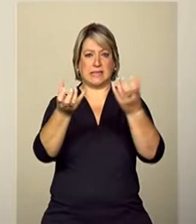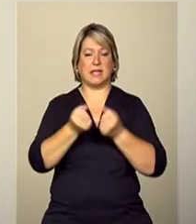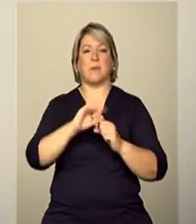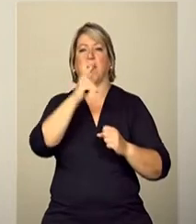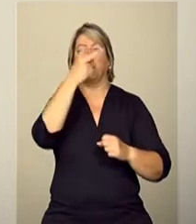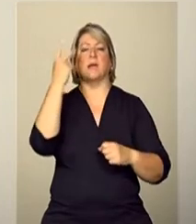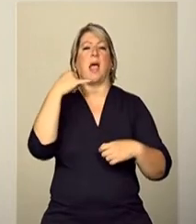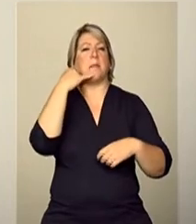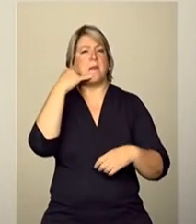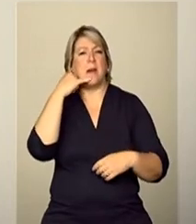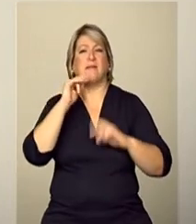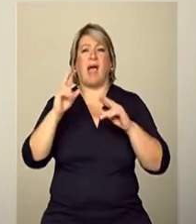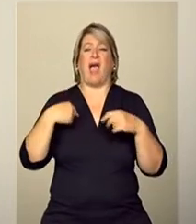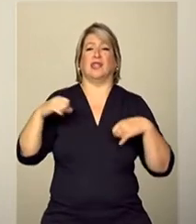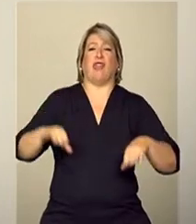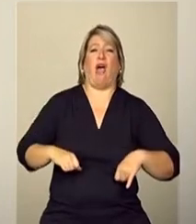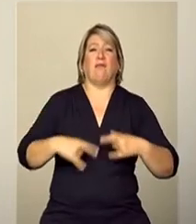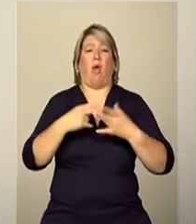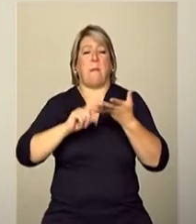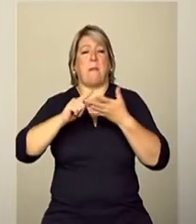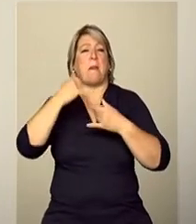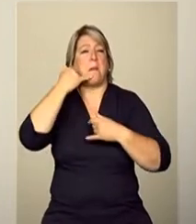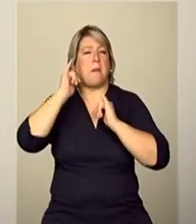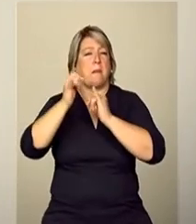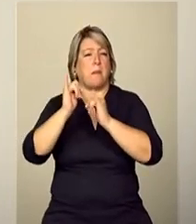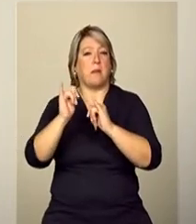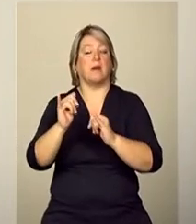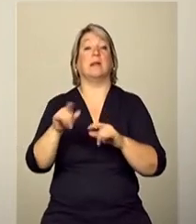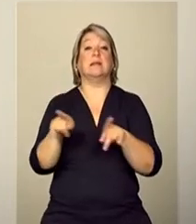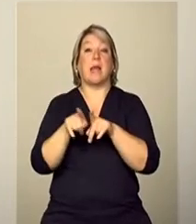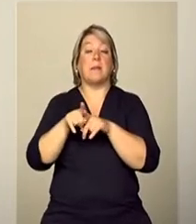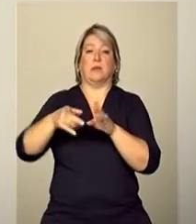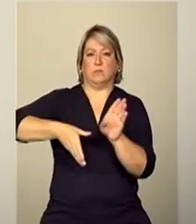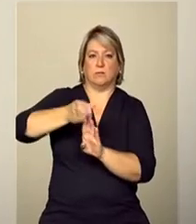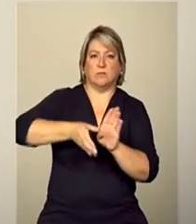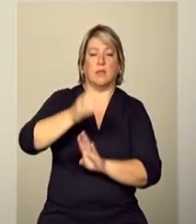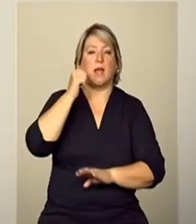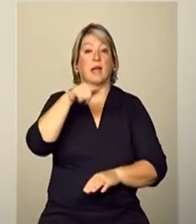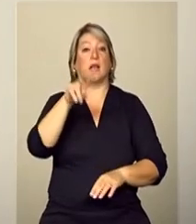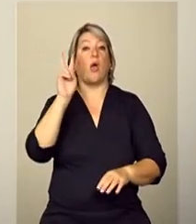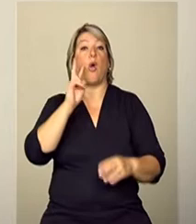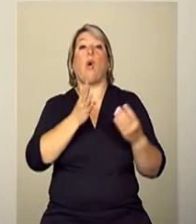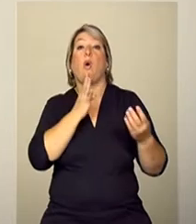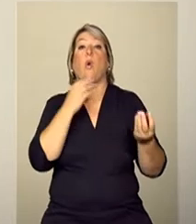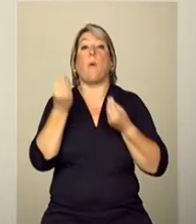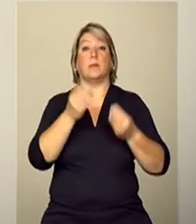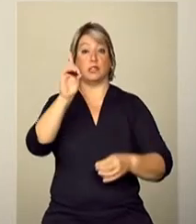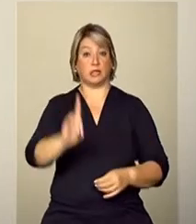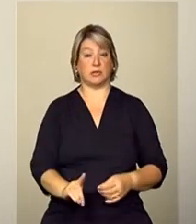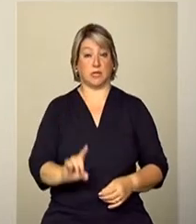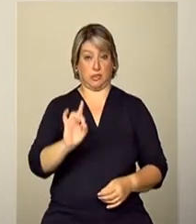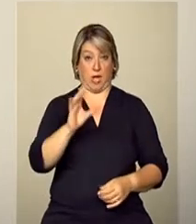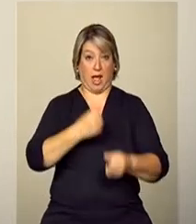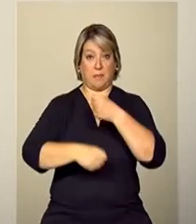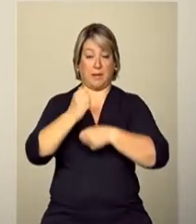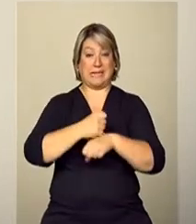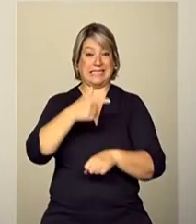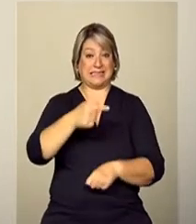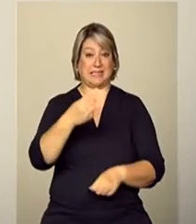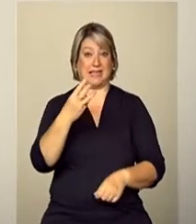de agressões e de uma Austrália e também orienta as mulheres sobre seus direitos só no ano passado foram